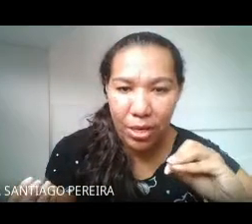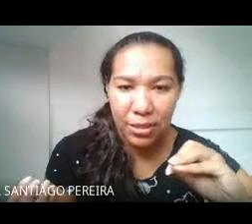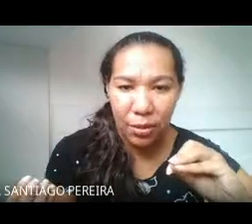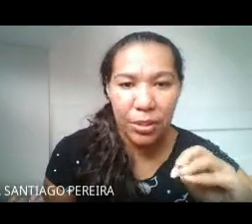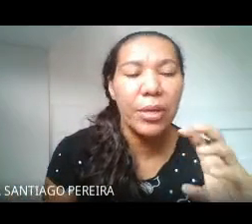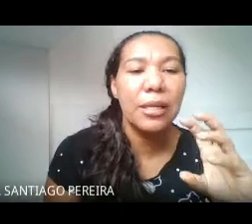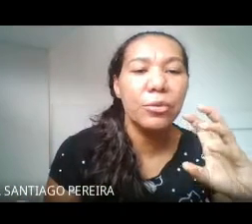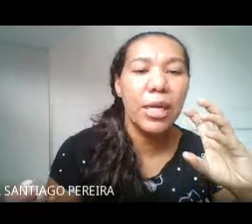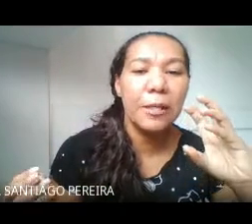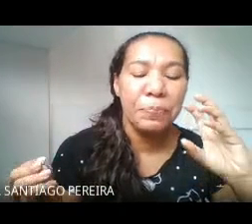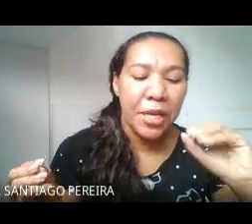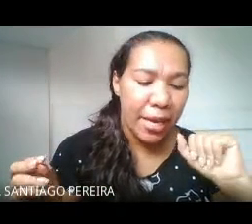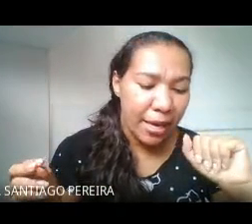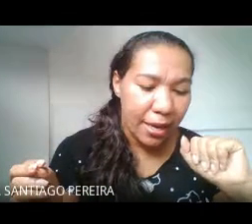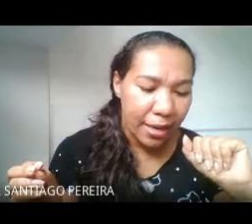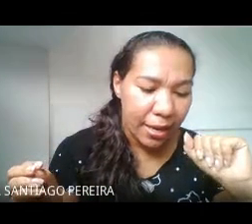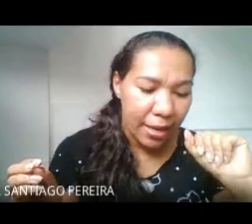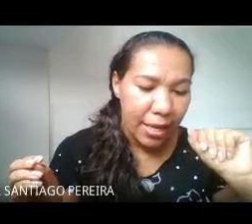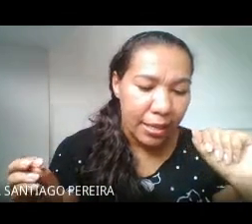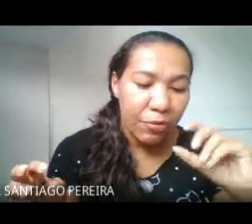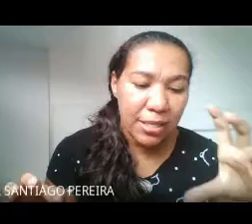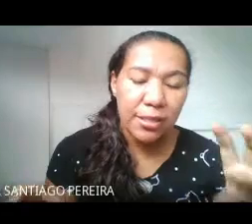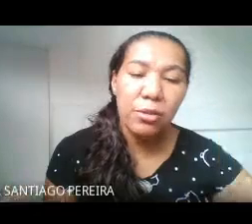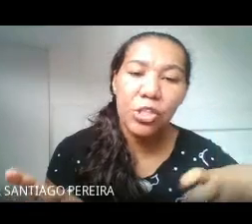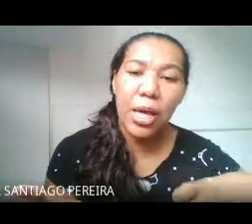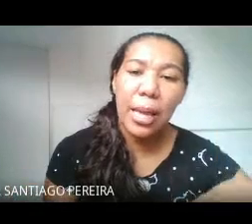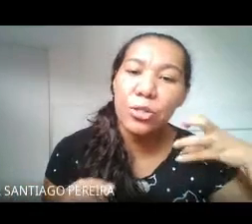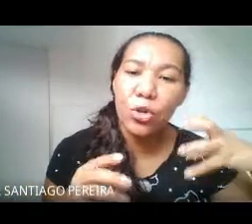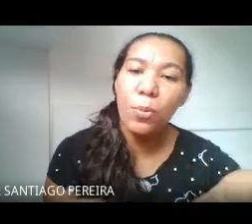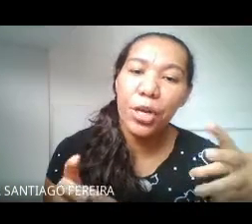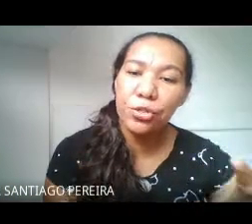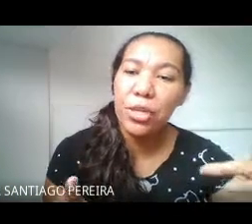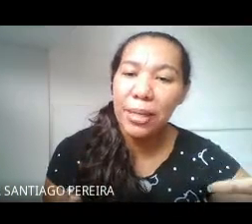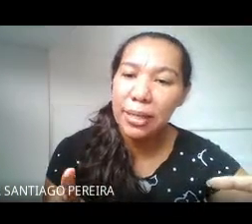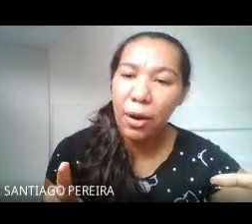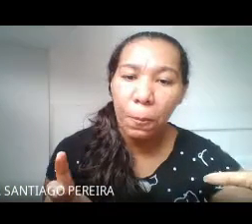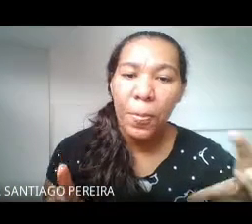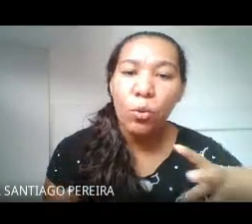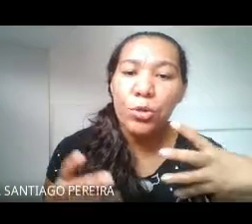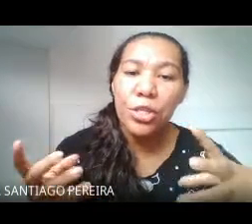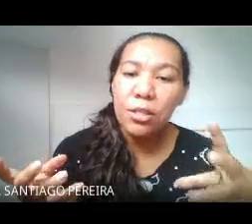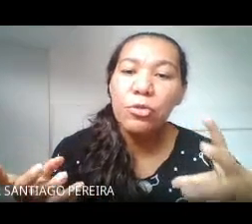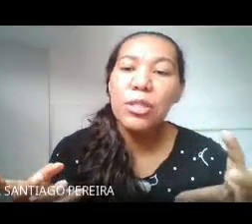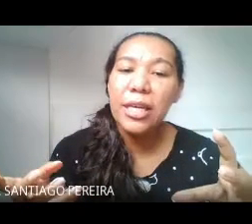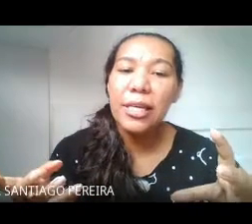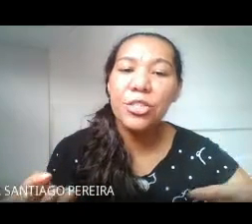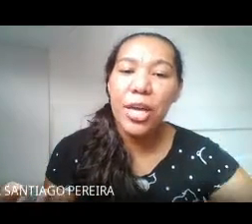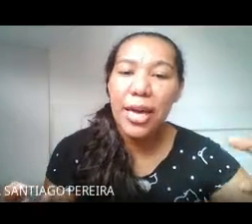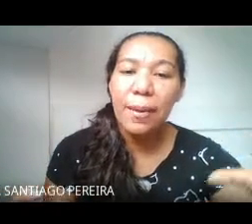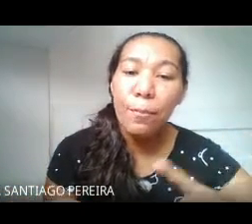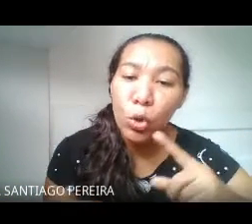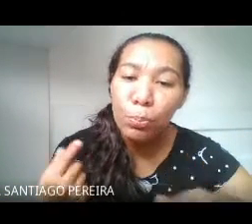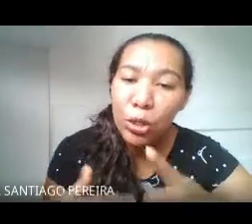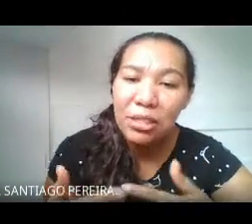na oração. Então, ele não tem, não faz sentido ele estar lá só por questão gramatical. O objetivo